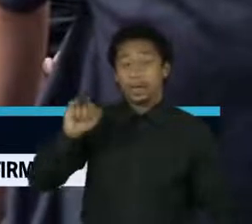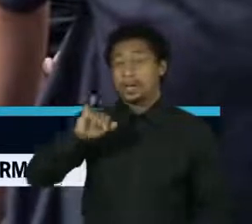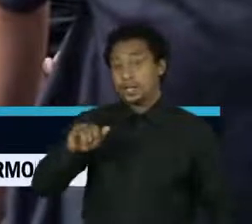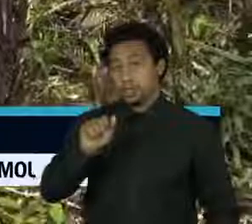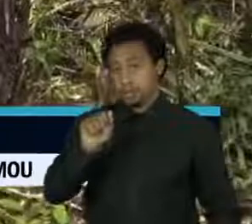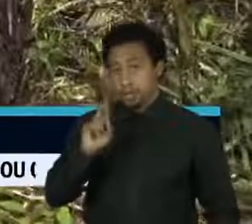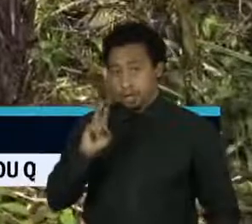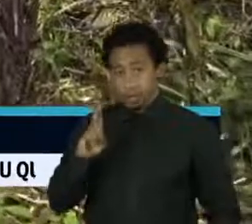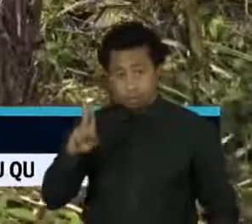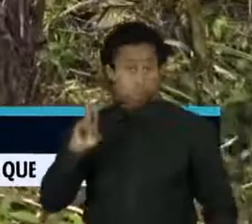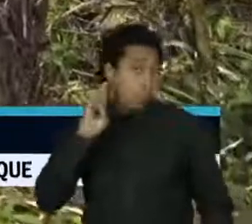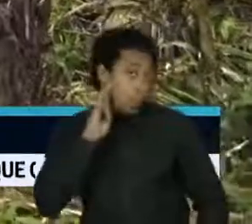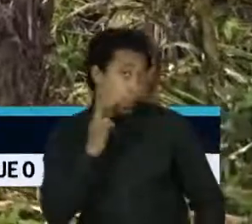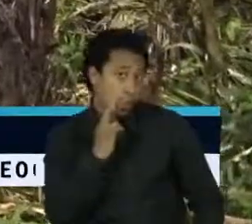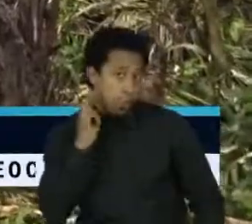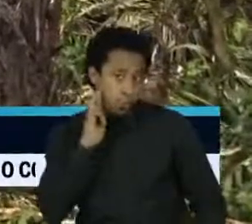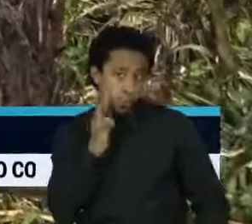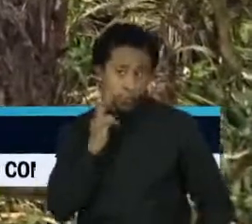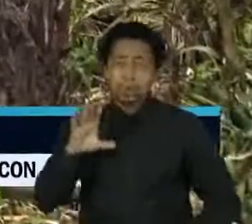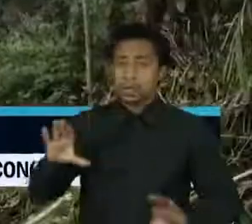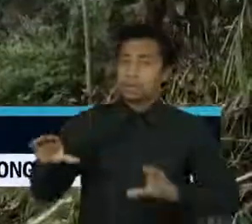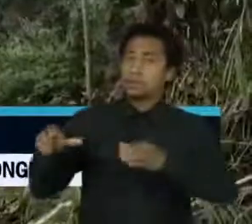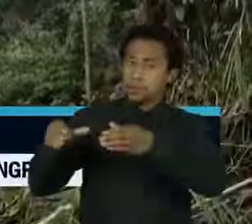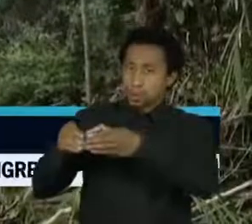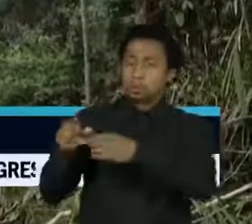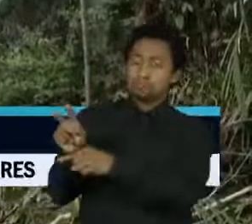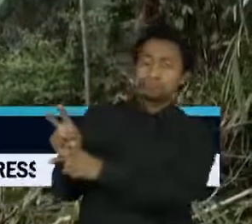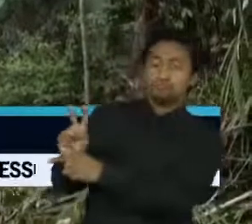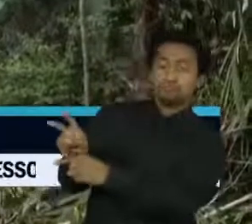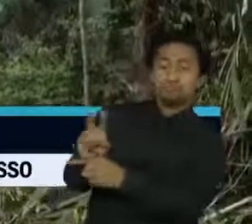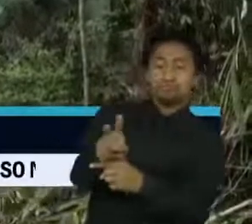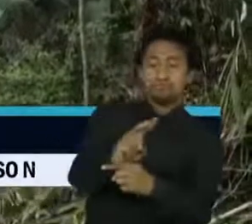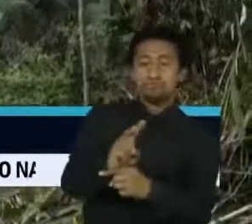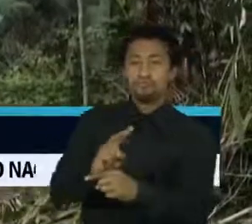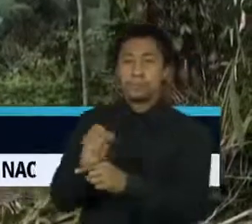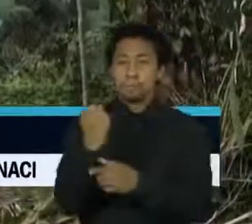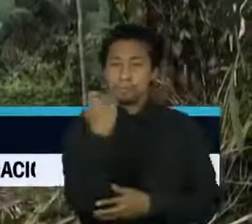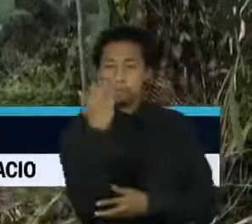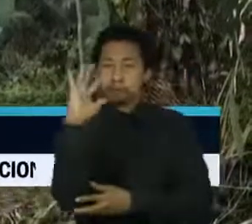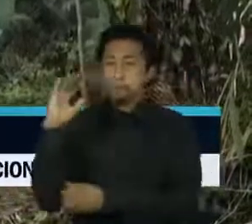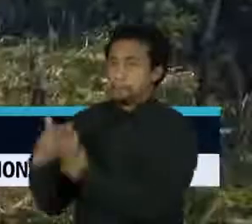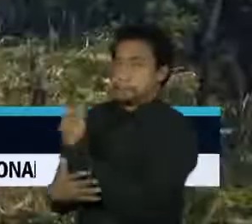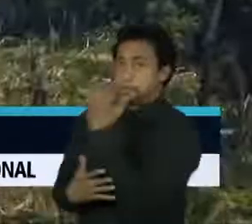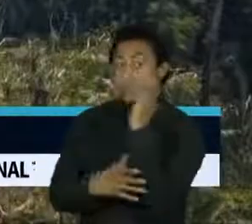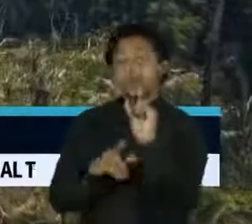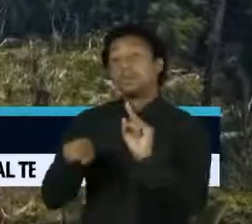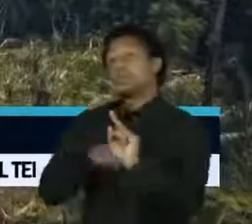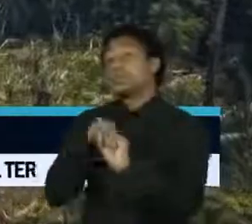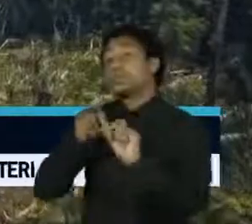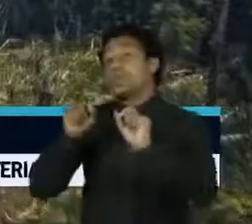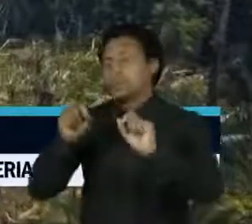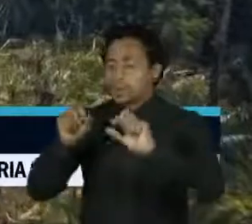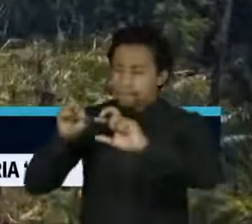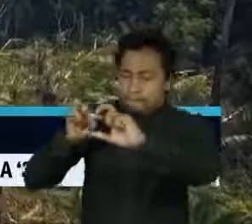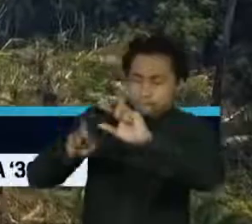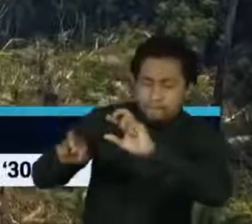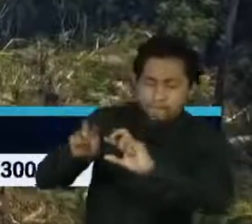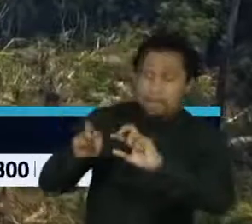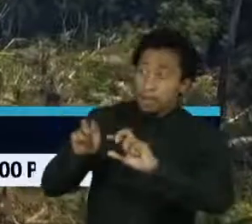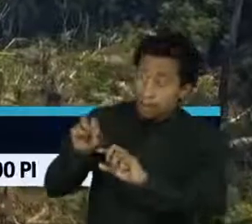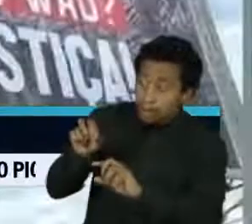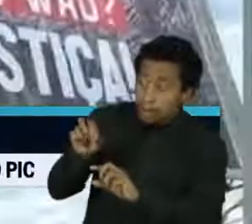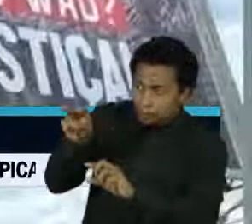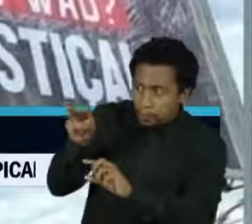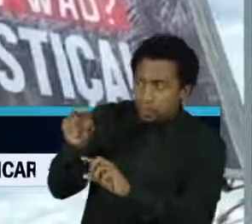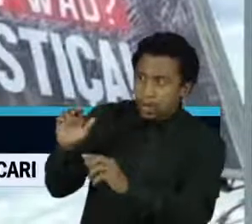Jaru em Rondônia ele fazia parte de um grupo de vigilância que tinha como objetivo fiscalizar e denunciar invasões